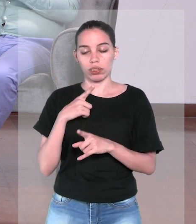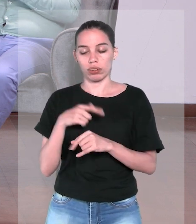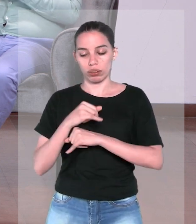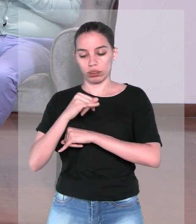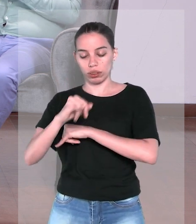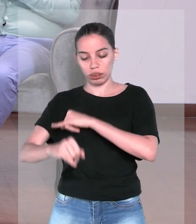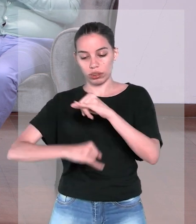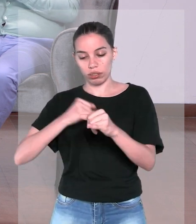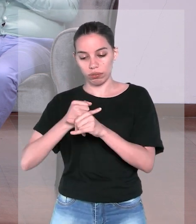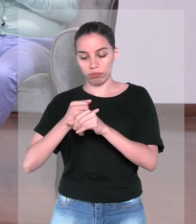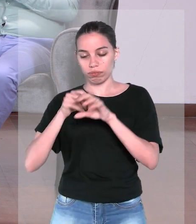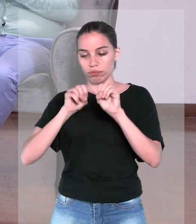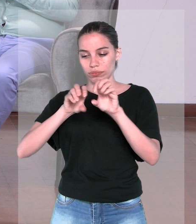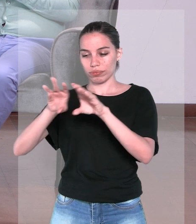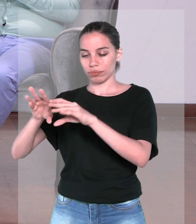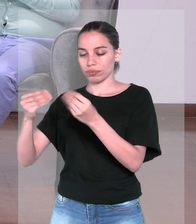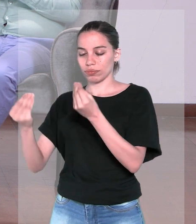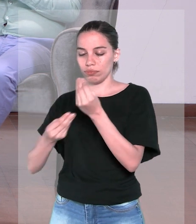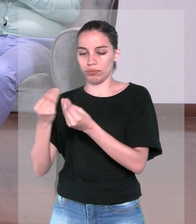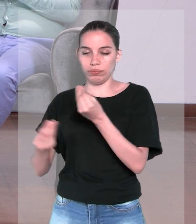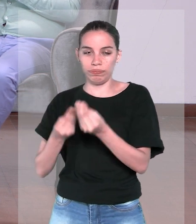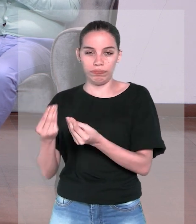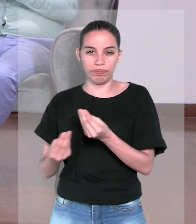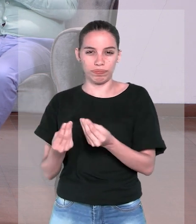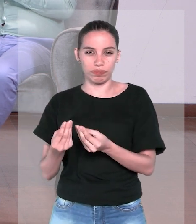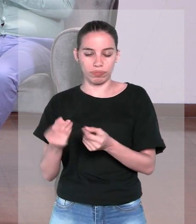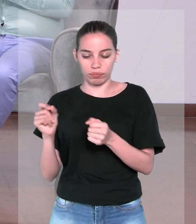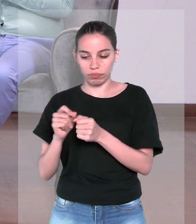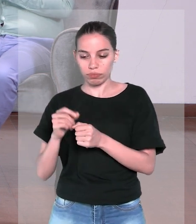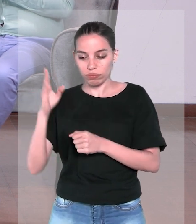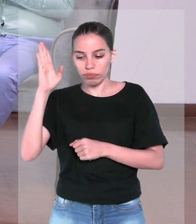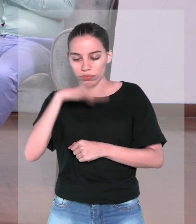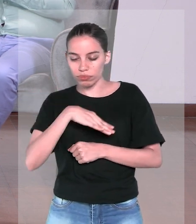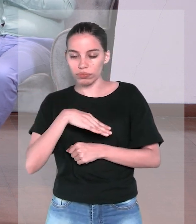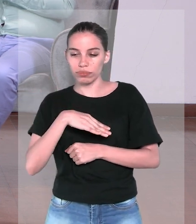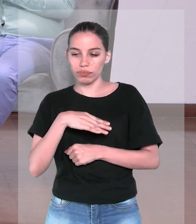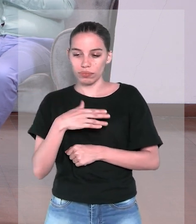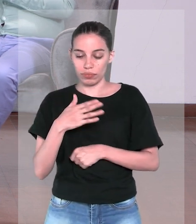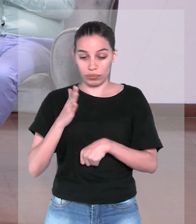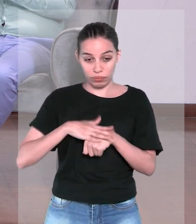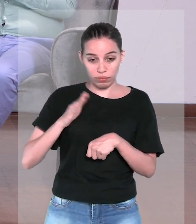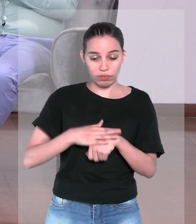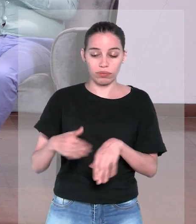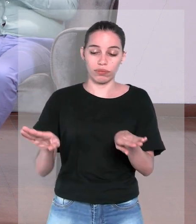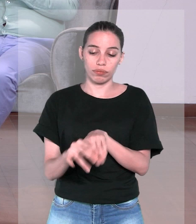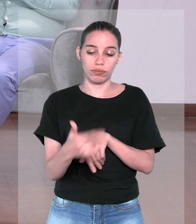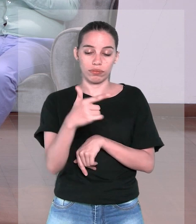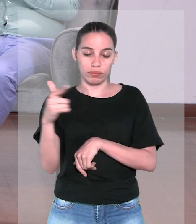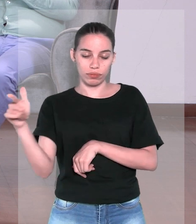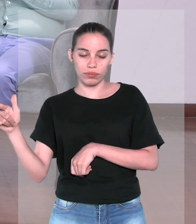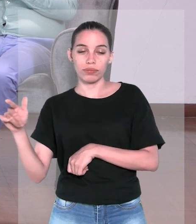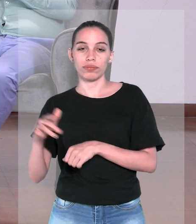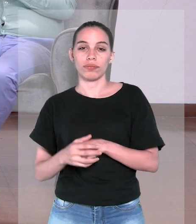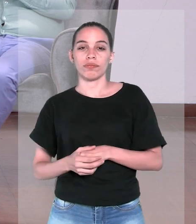Nas internets, você tem a possibilidade de aprender a manusear armas de fogo, você tem